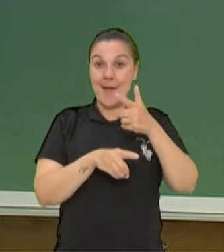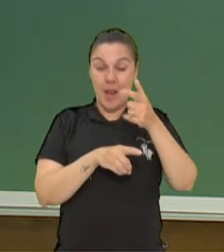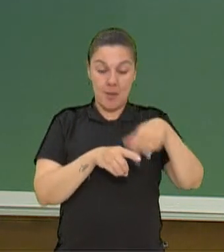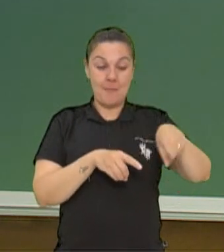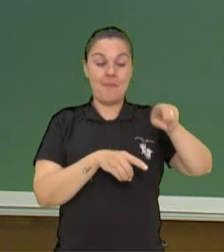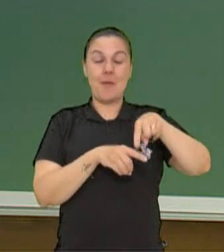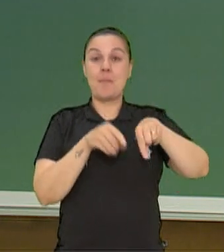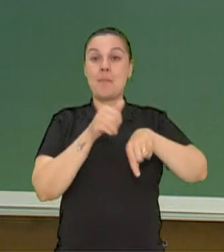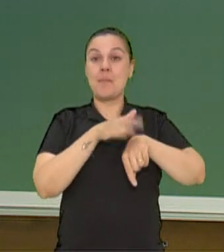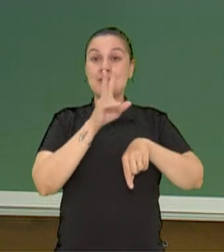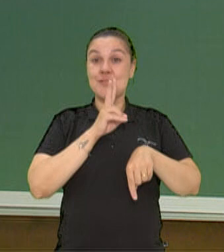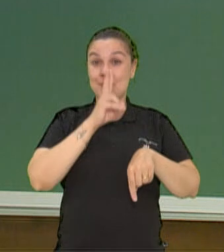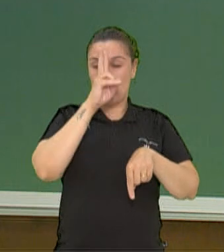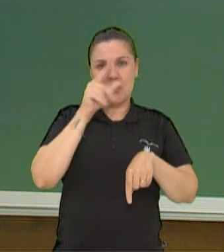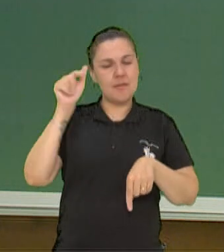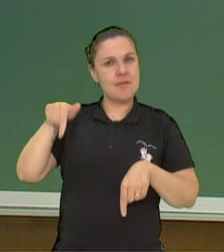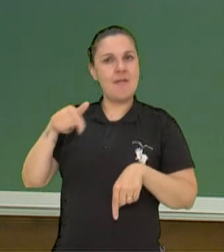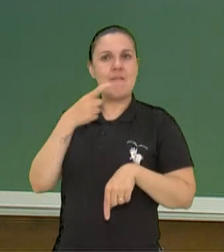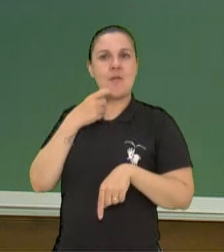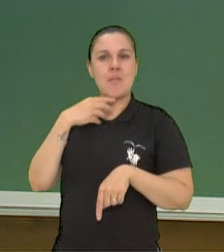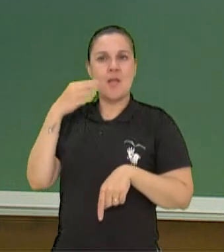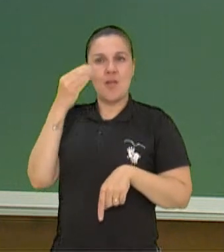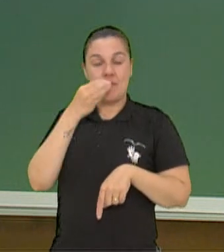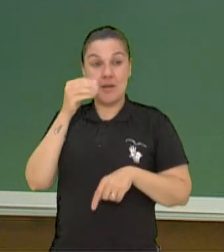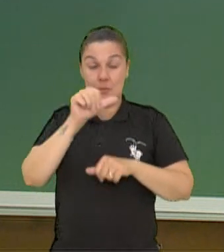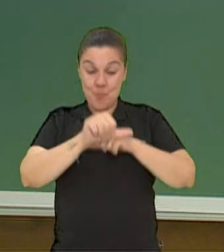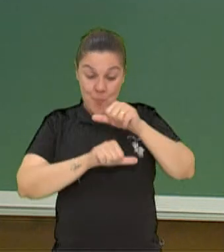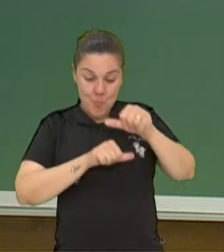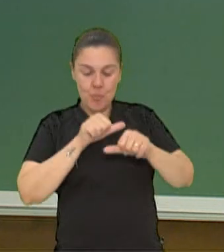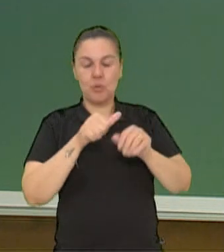violeta é maior que a frequência do vermelho. Então, não esqueça,